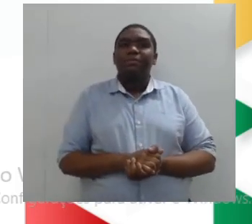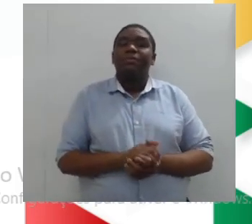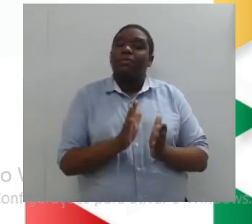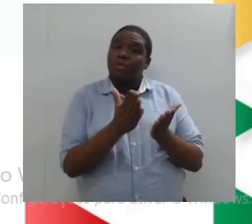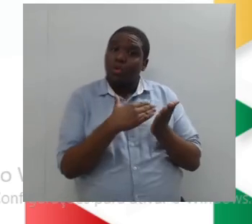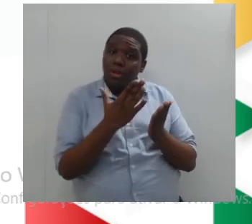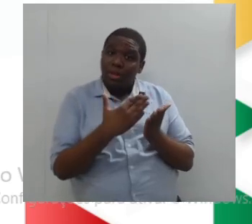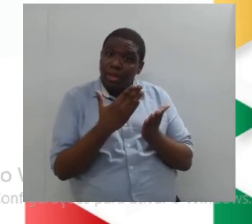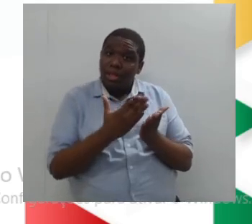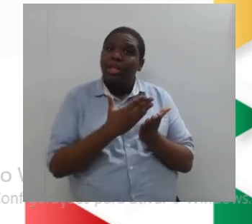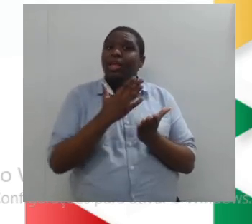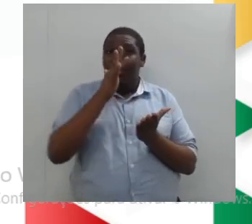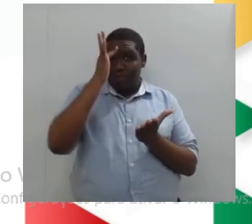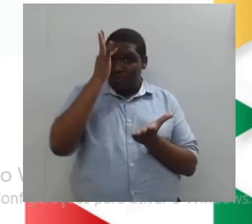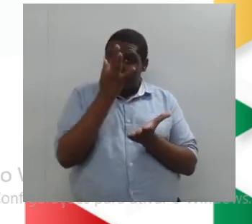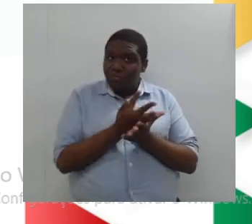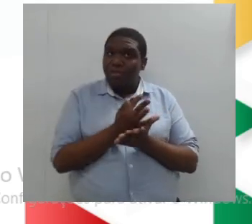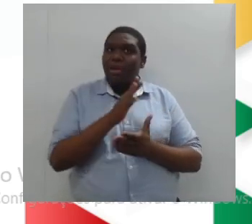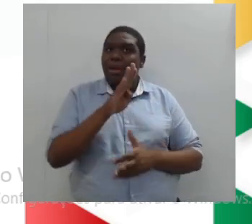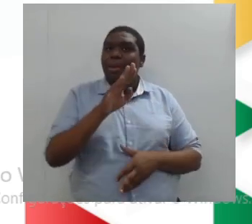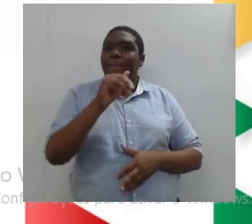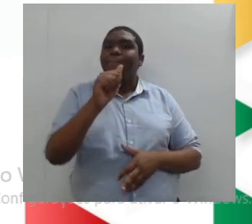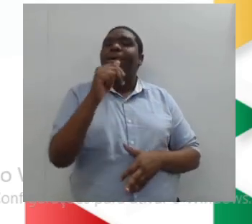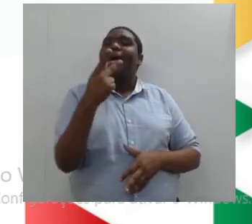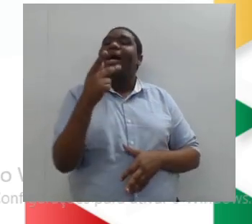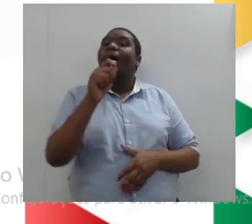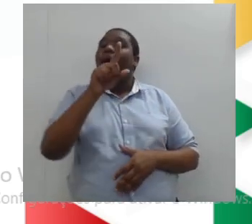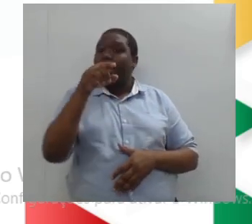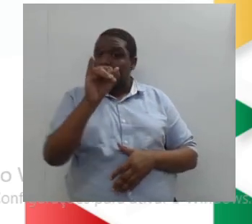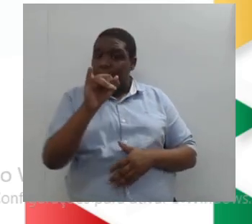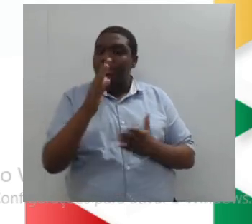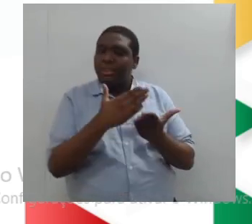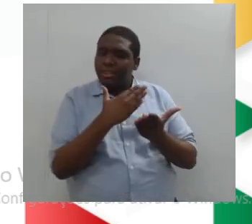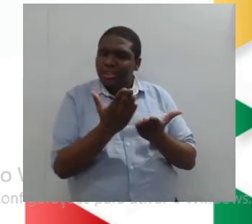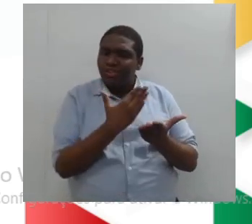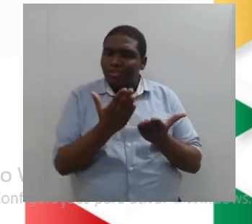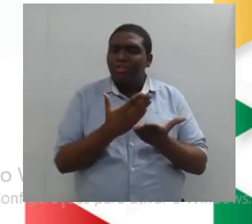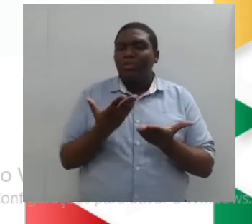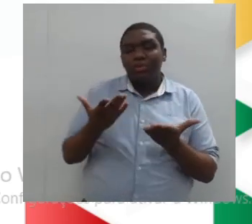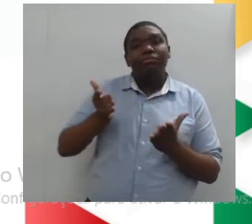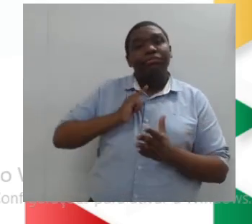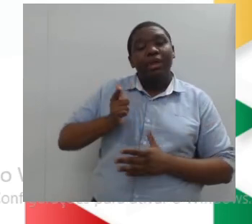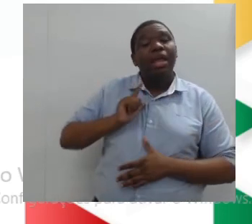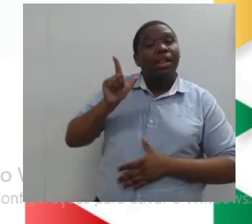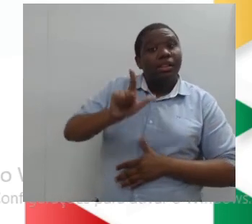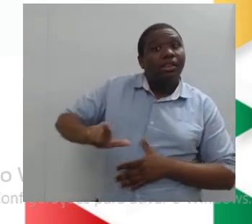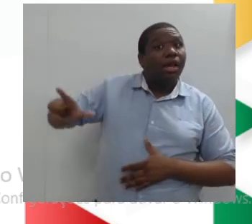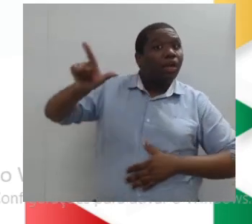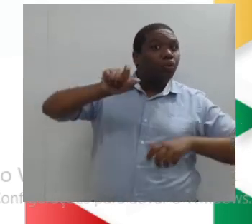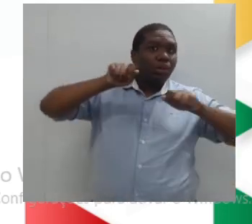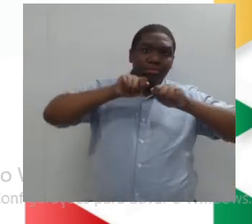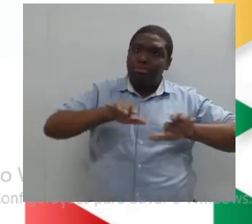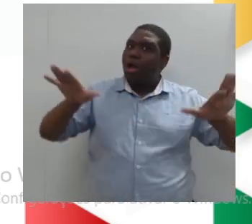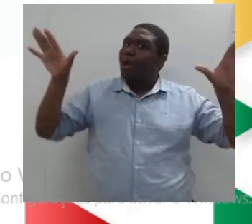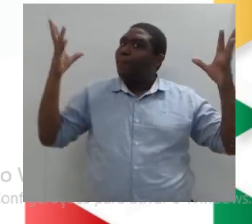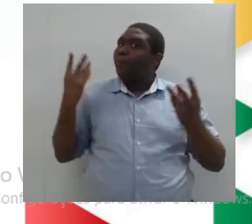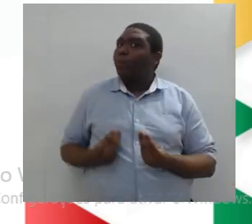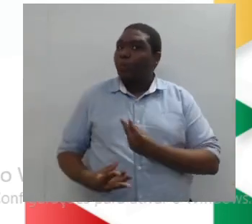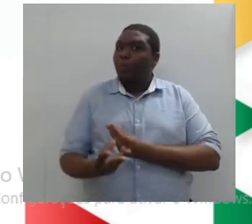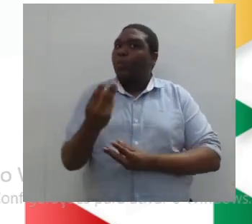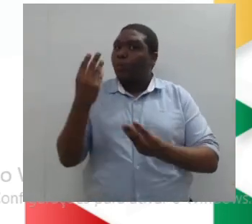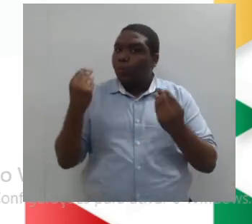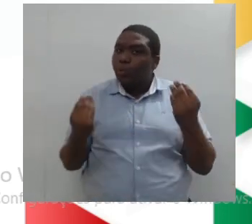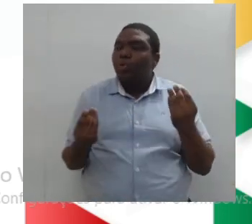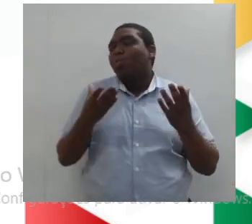livro sagrado dos Bahá'í. Vamos ver, sua literatura é extremamente vasta. E o próprio